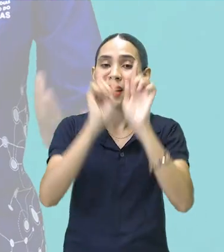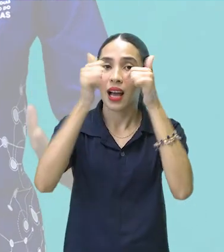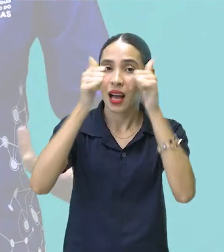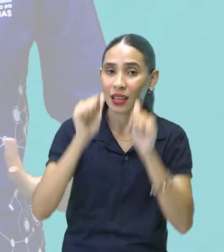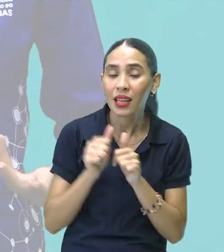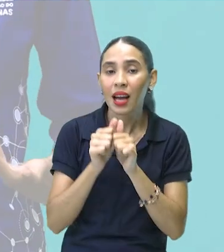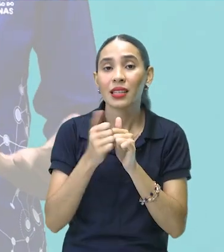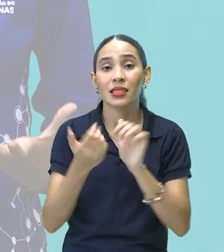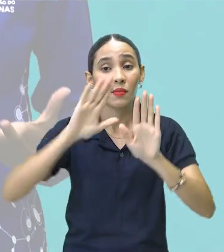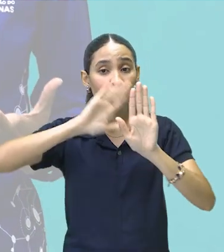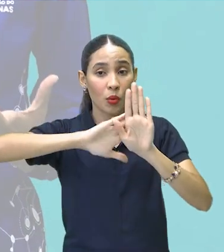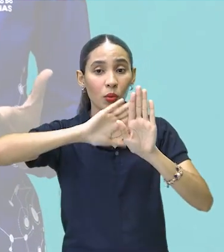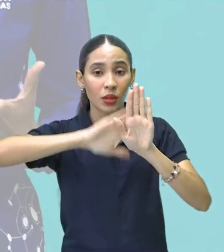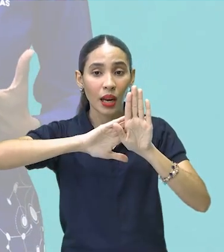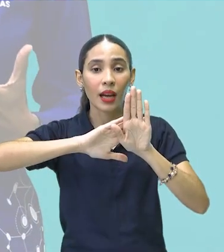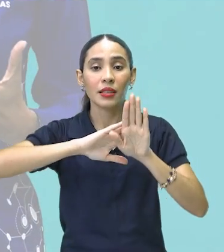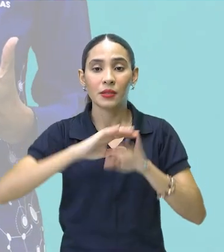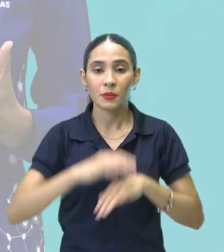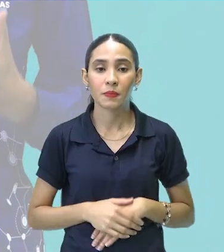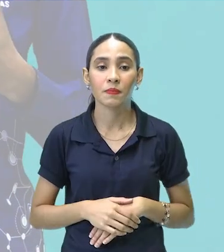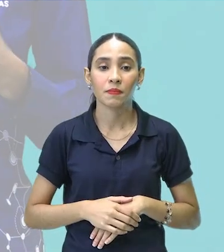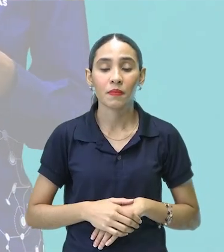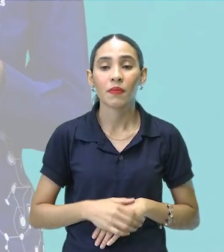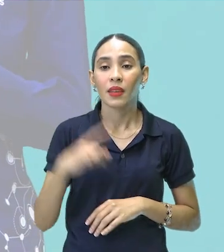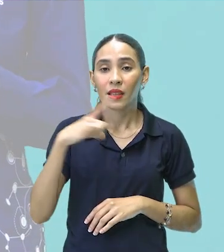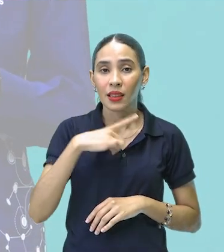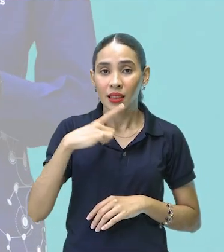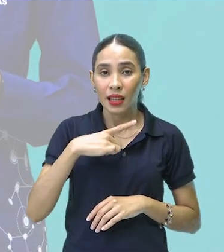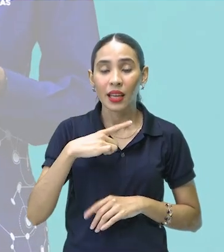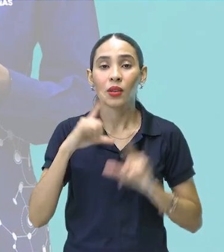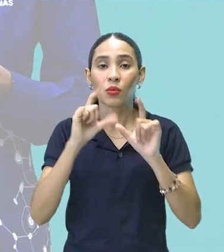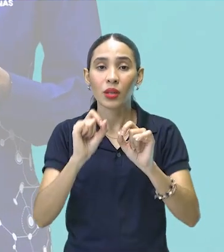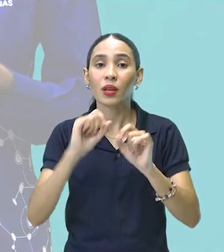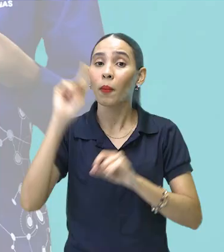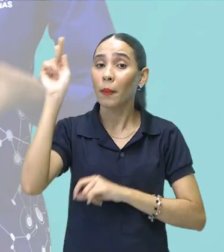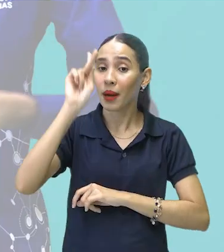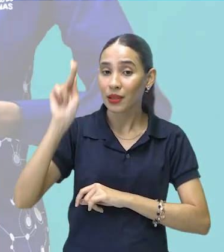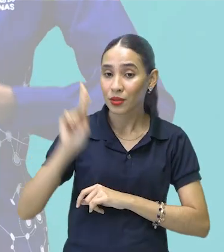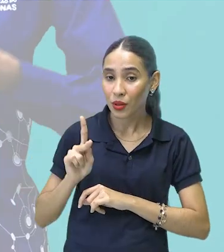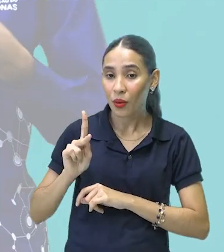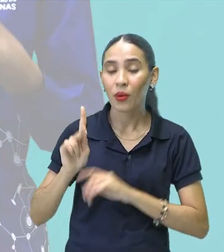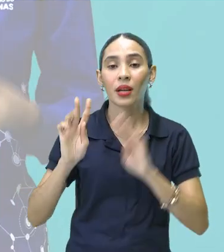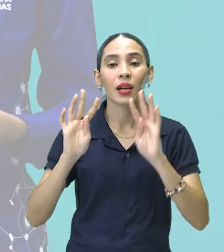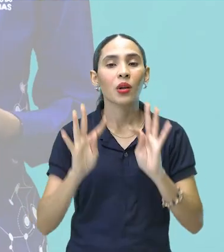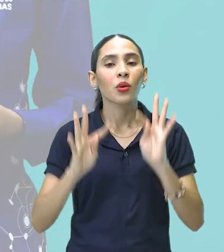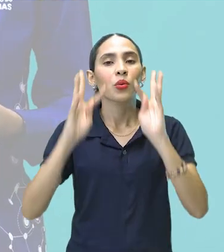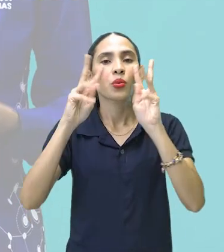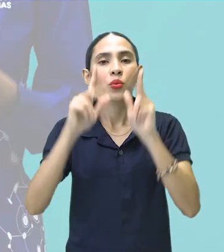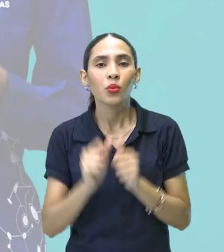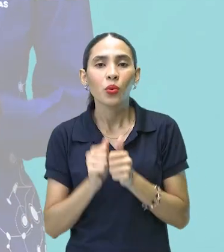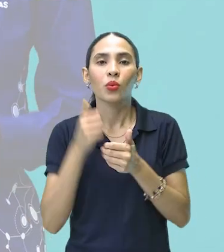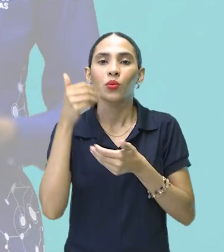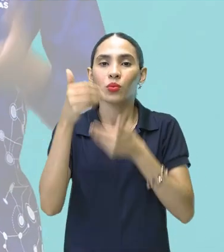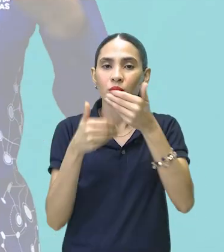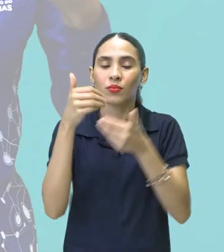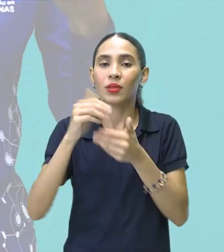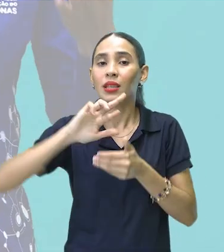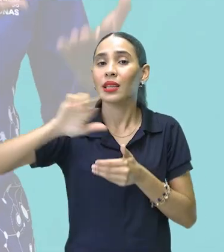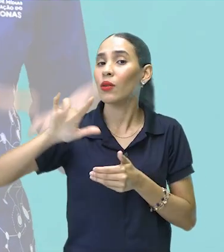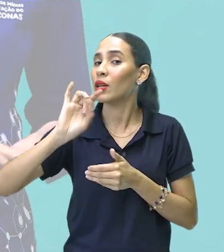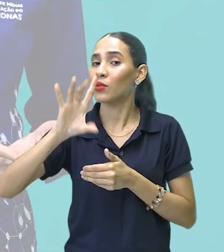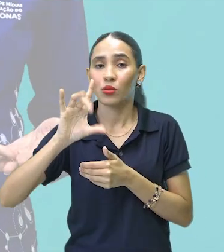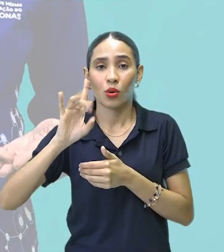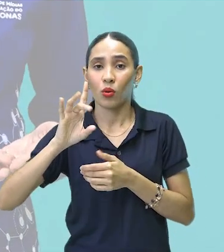por trás, né, daquilo. Que eu tenho uma história, todo um desvelar. Não é apenas